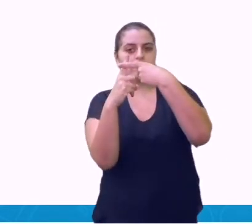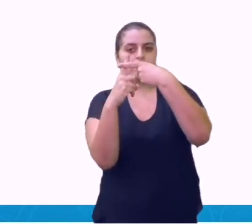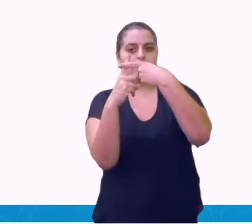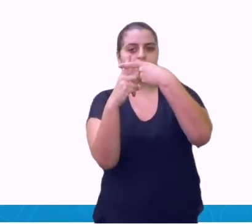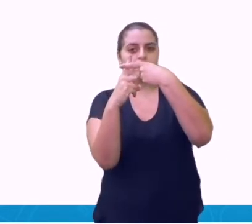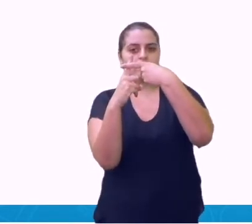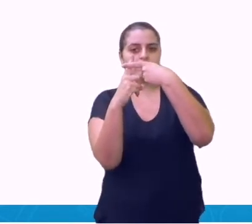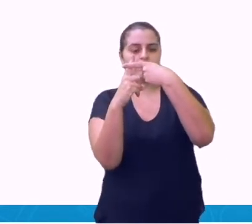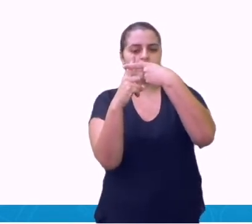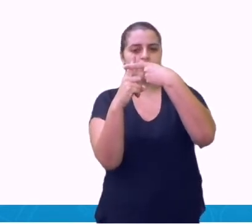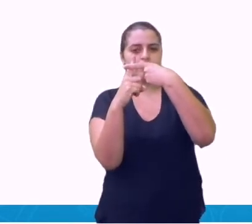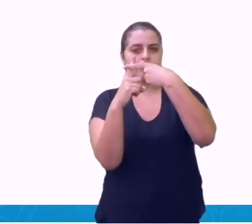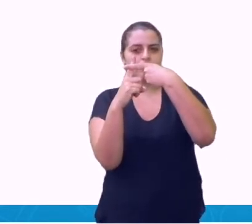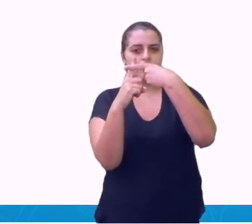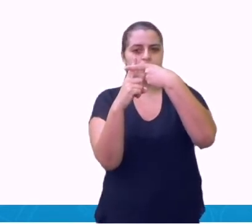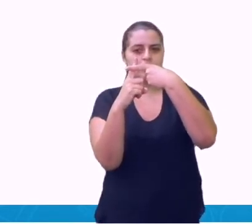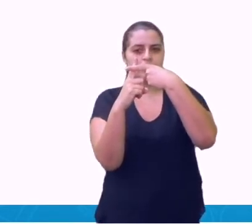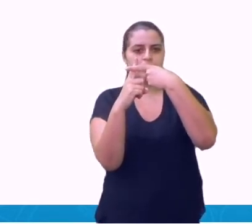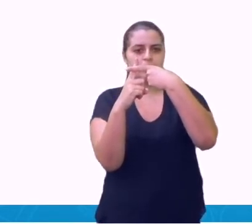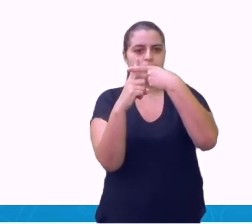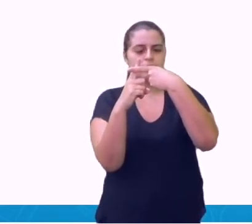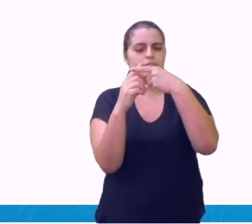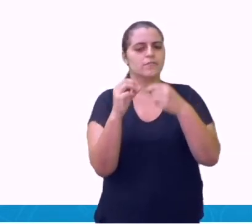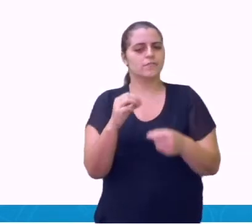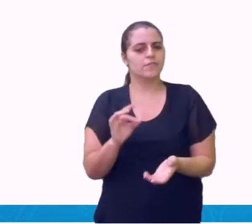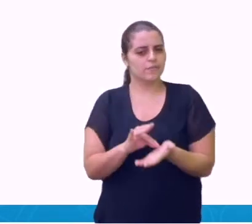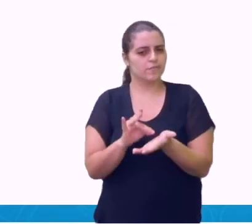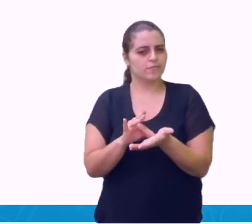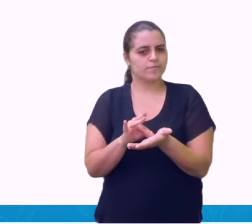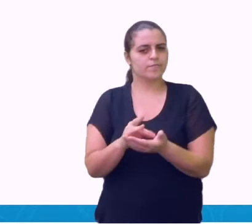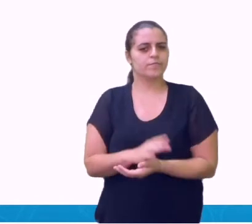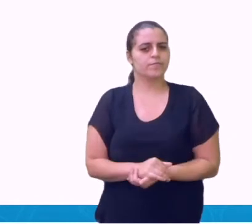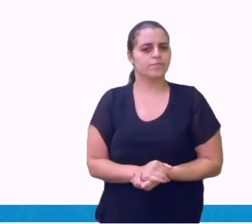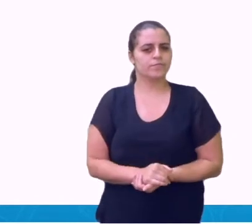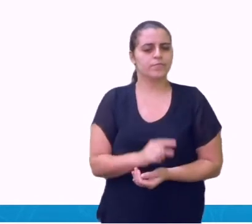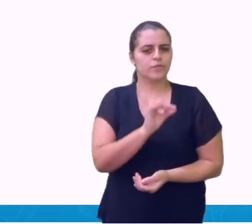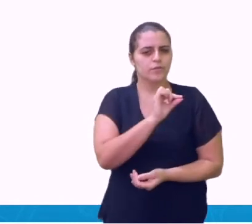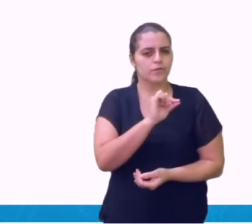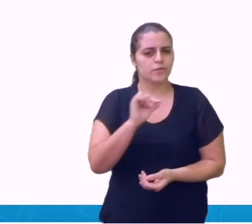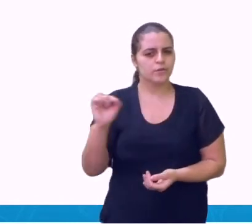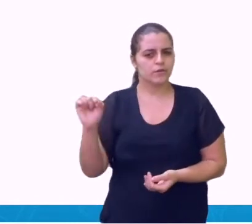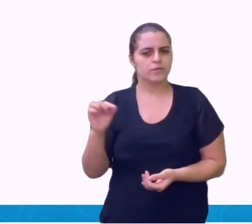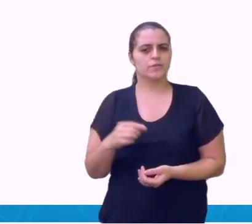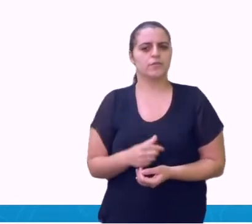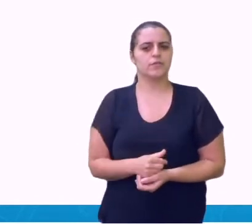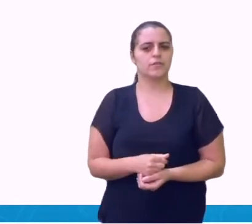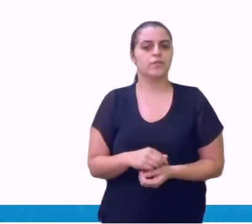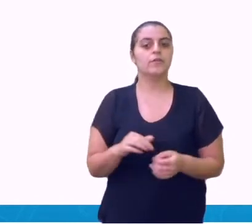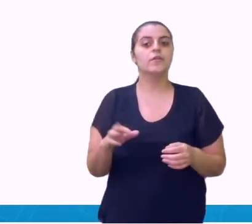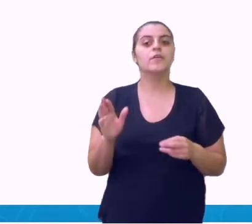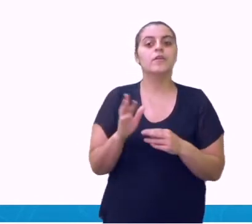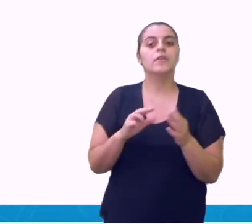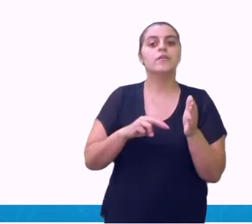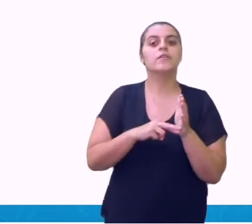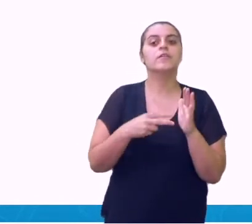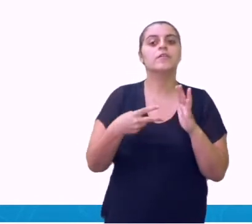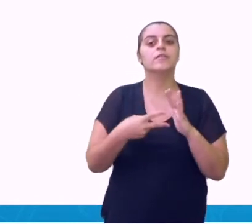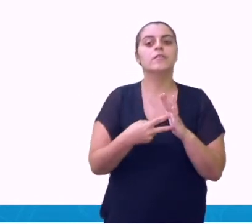adição. Sinal de mais. Não é isso? E o tracinho que corresponde ao sinal